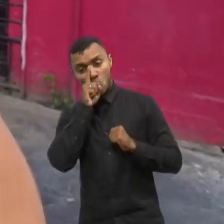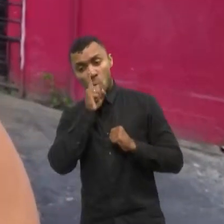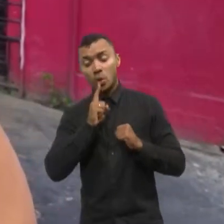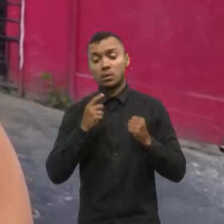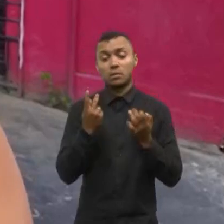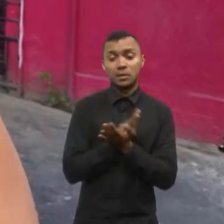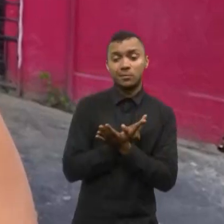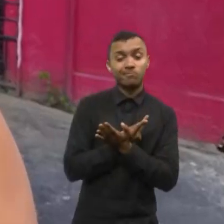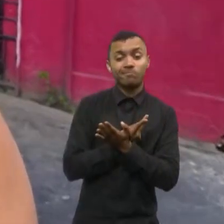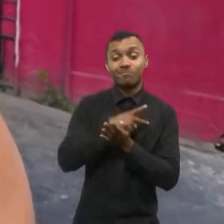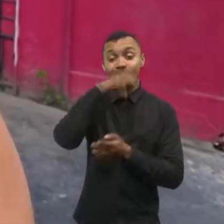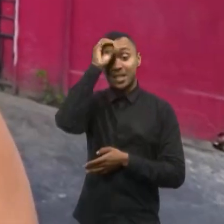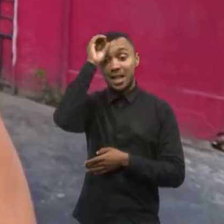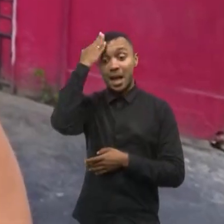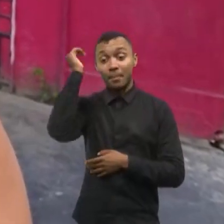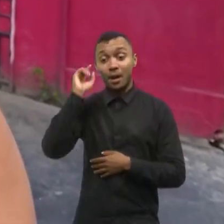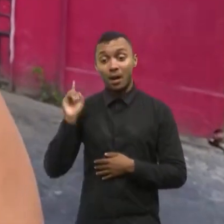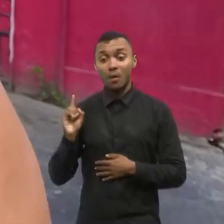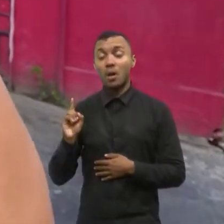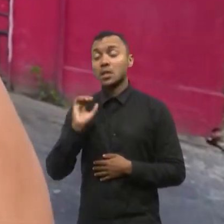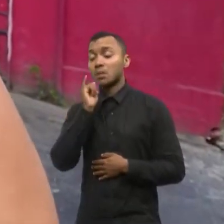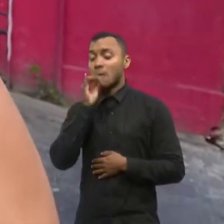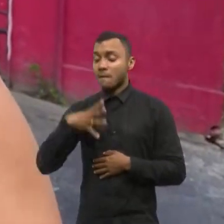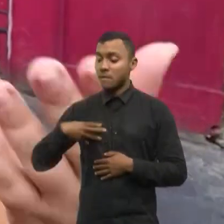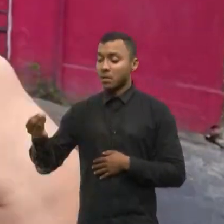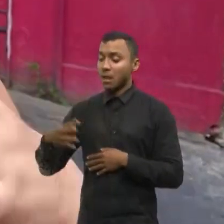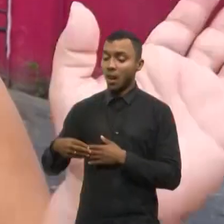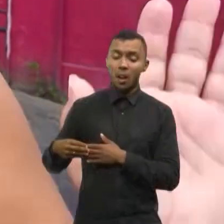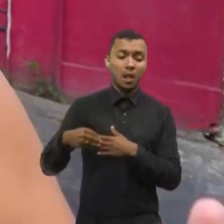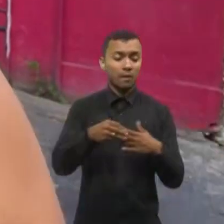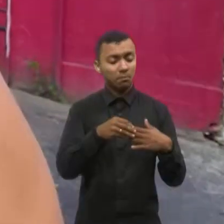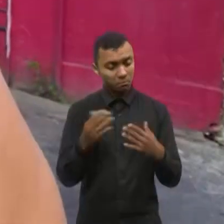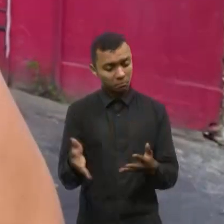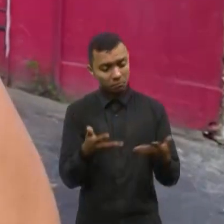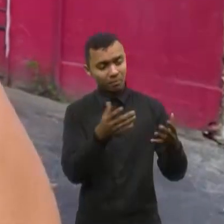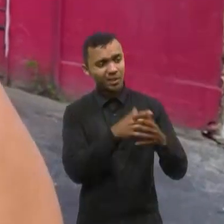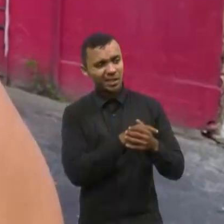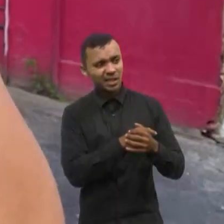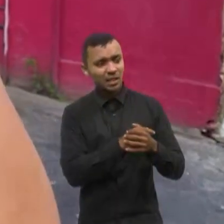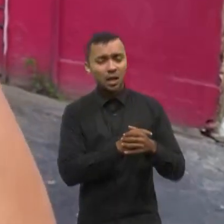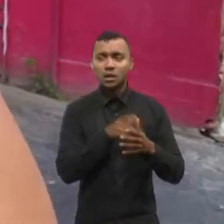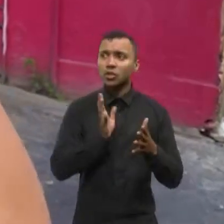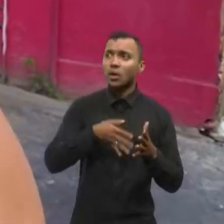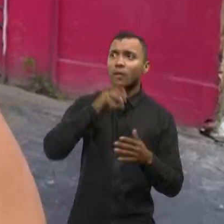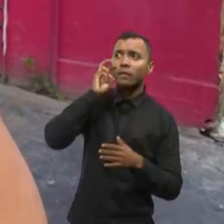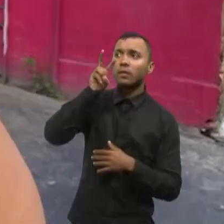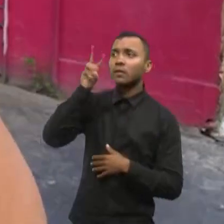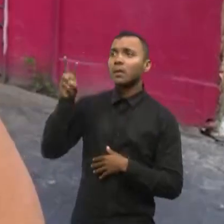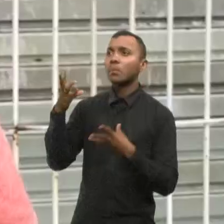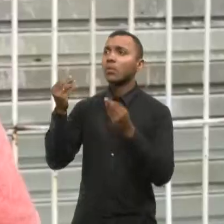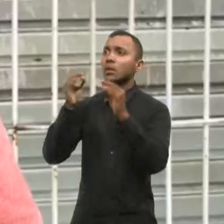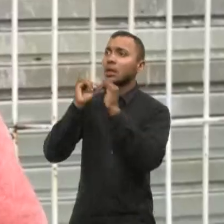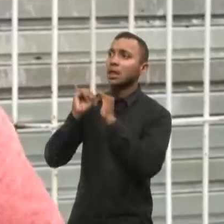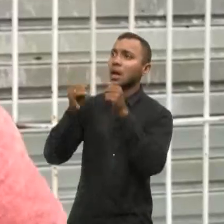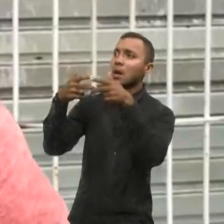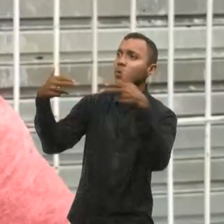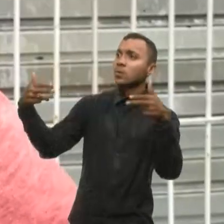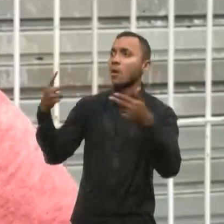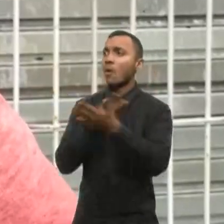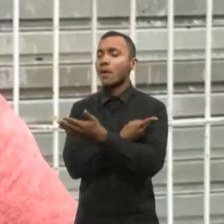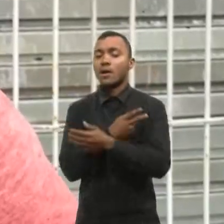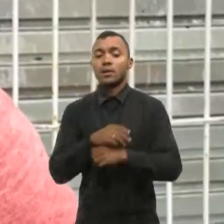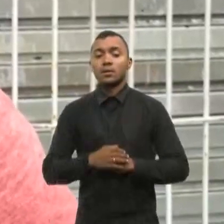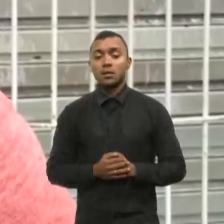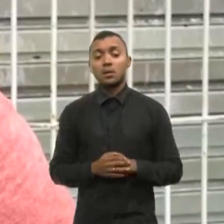Coração. Né? E a gente fica meio com medo de levar... Mode os acontecimentos que anda passando, né? A gente vê muito nas internet, né? A gente deixa